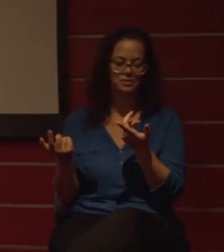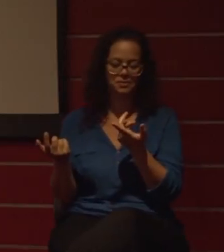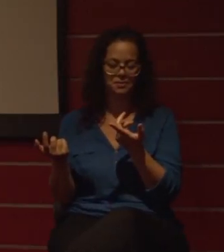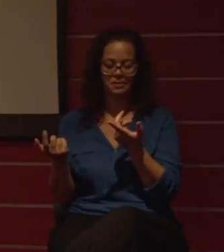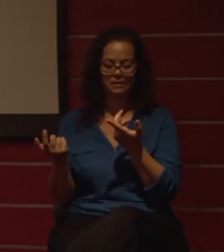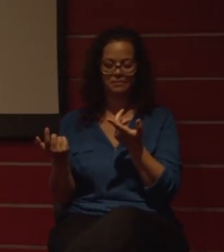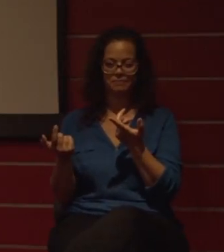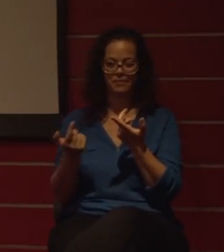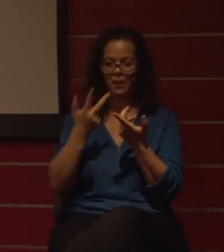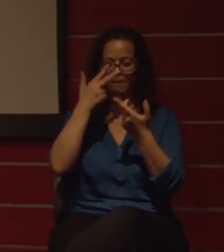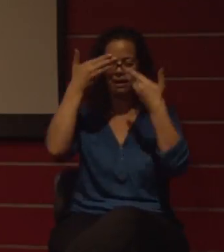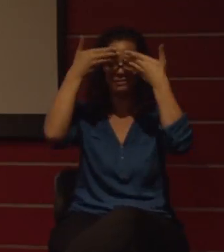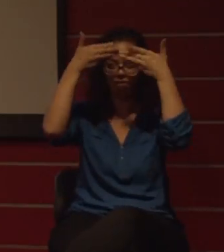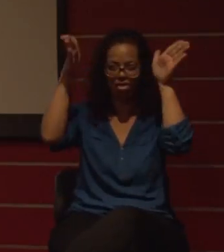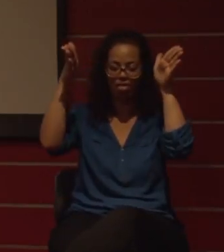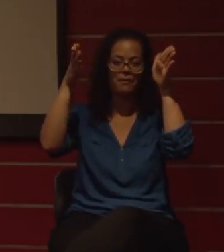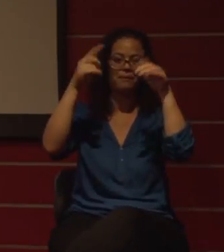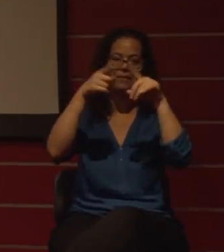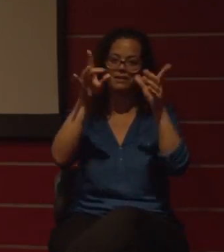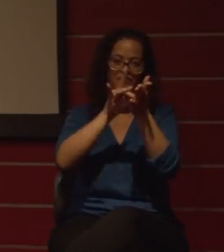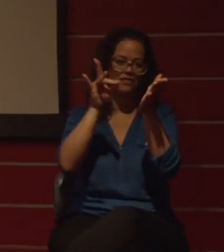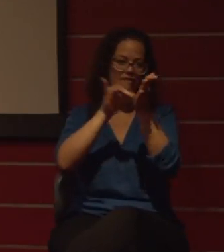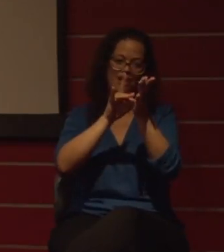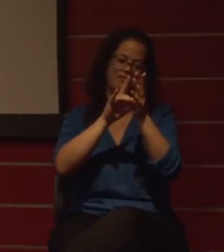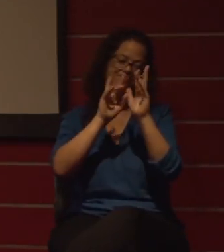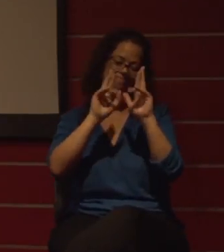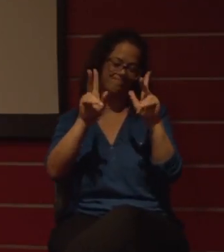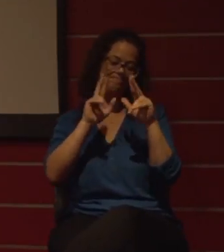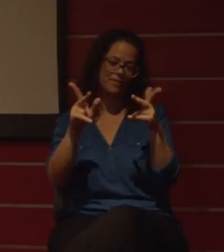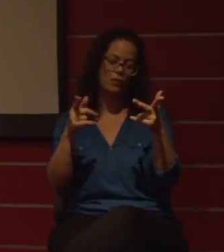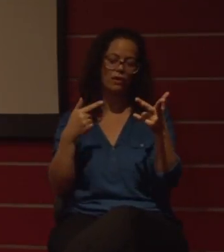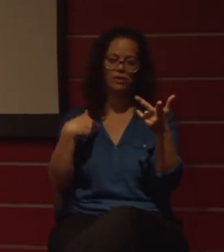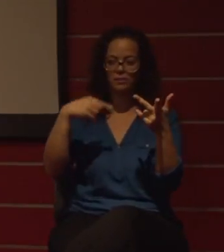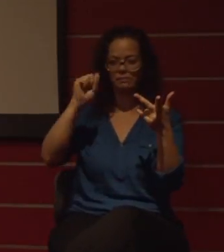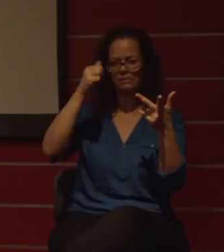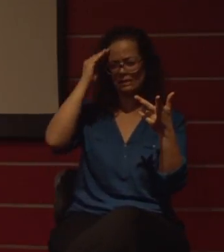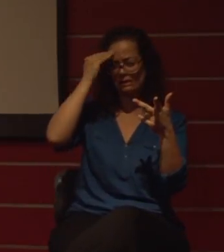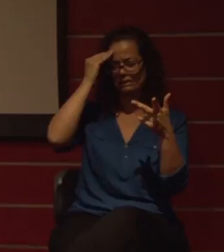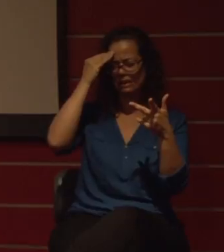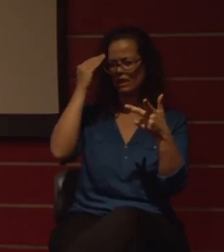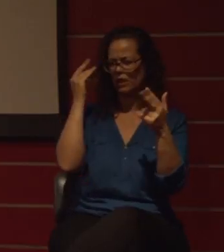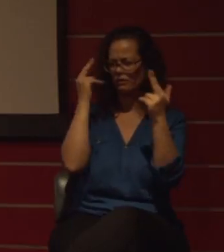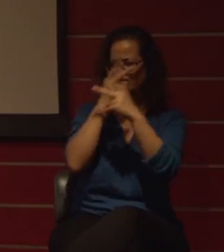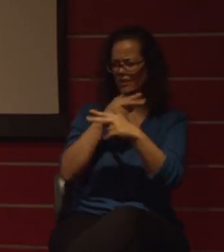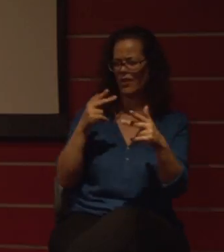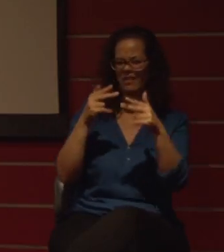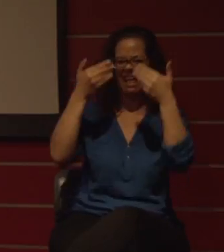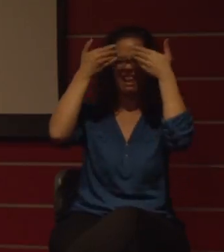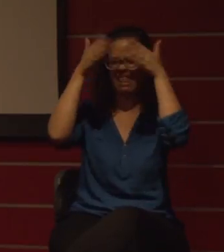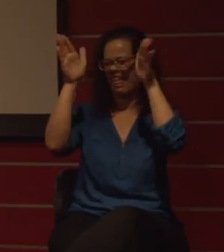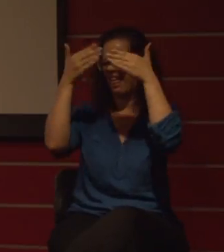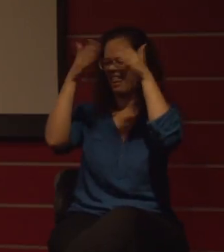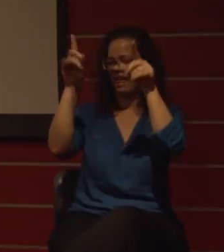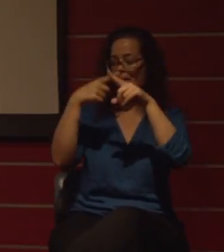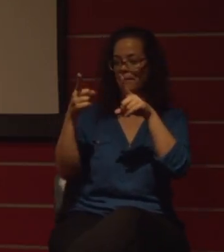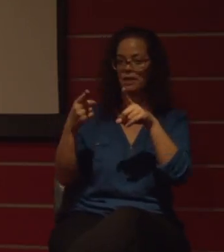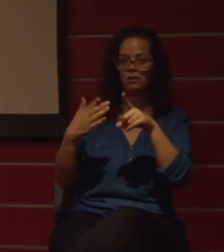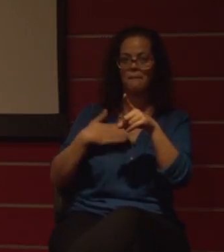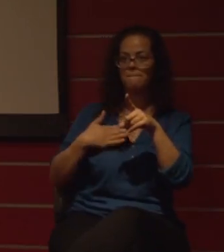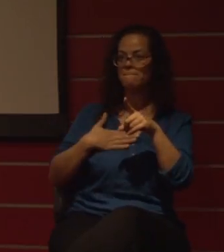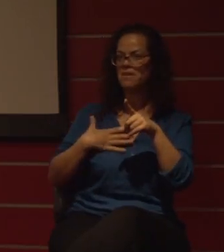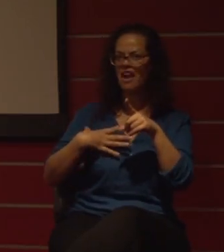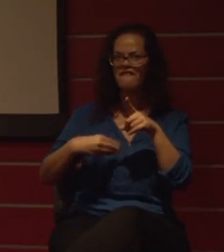eh Para se entender essa relação interracial aí né ou seja tudo bem com com os negros mas não com minha